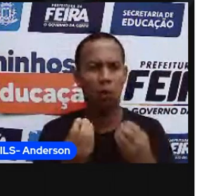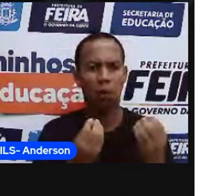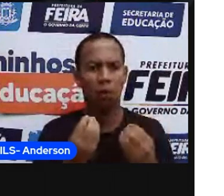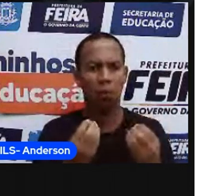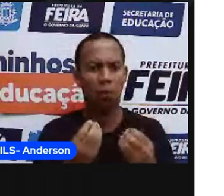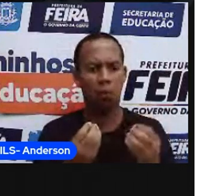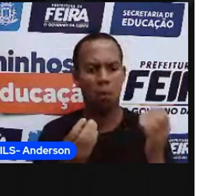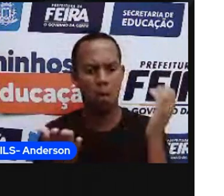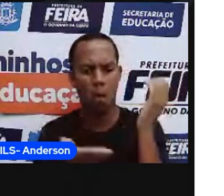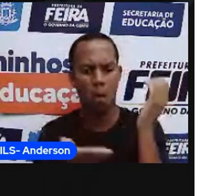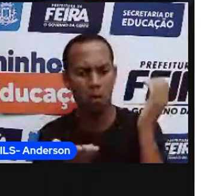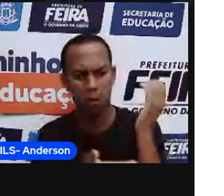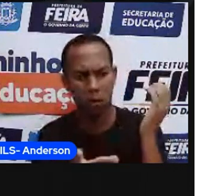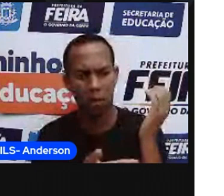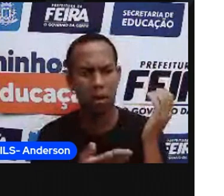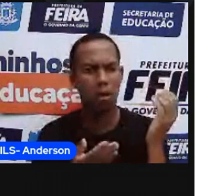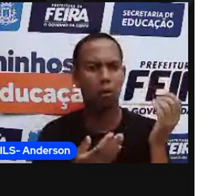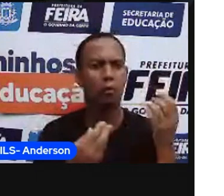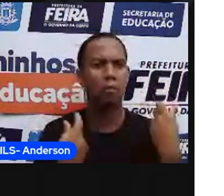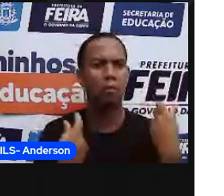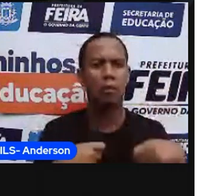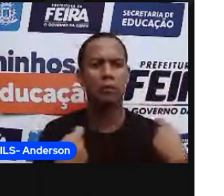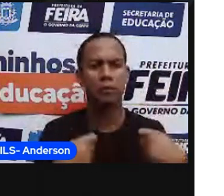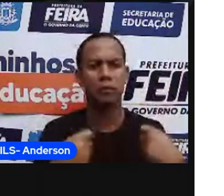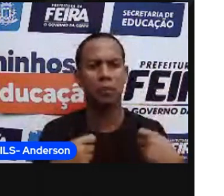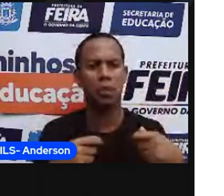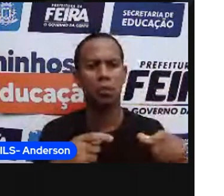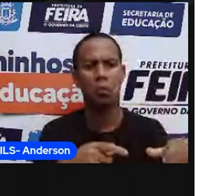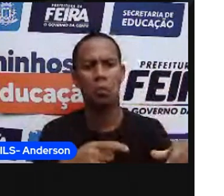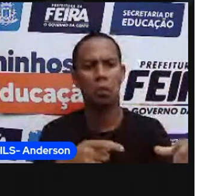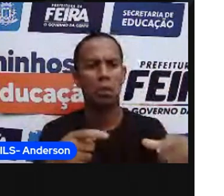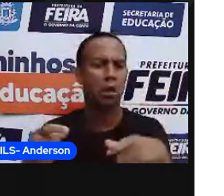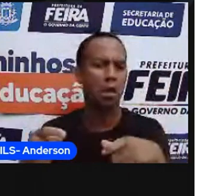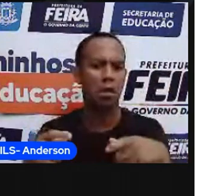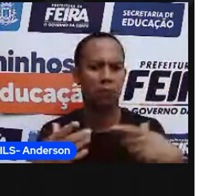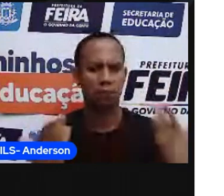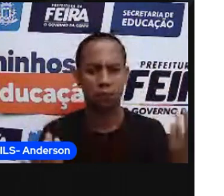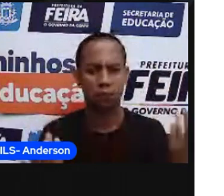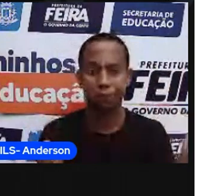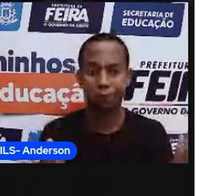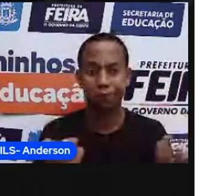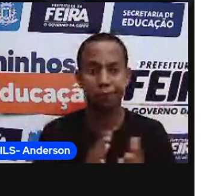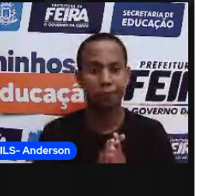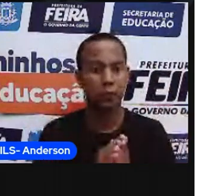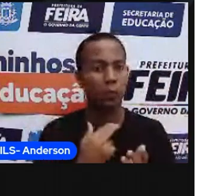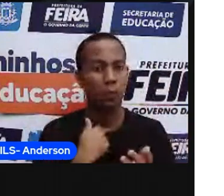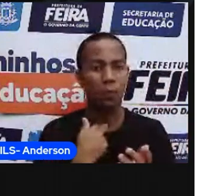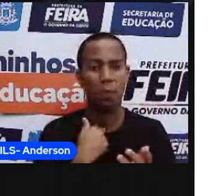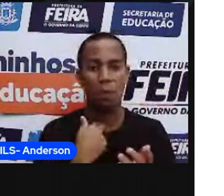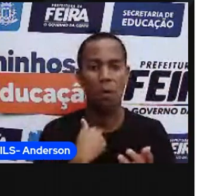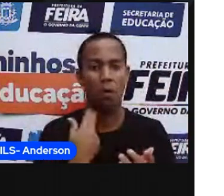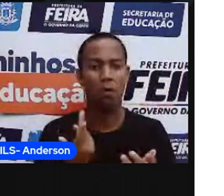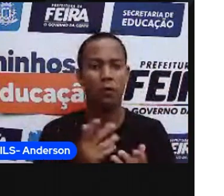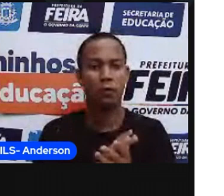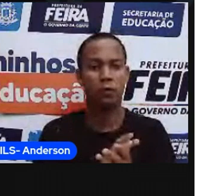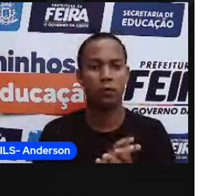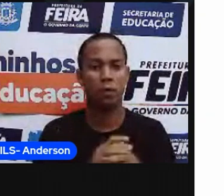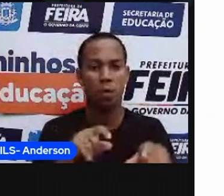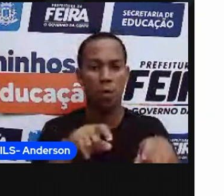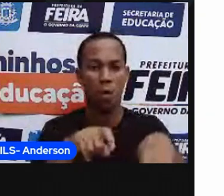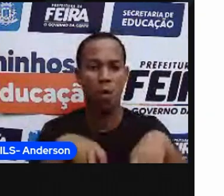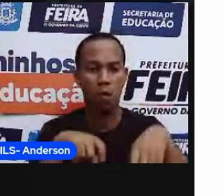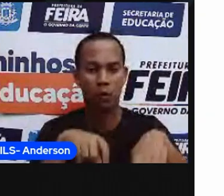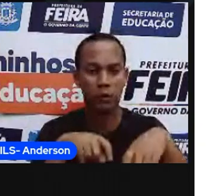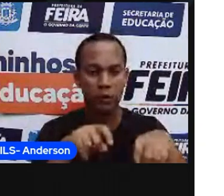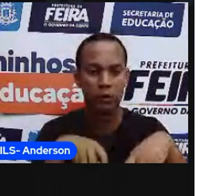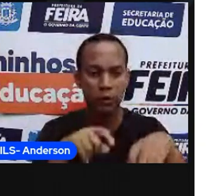eu vou cortar porque eu estou precisando desse território aqui, desse espaço. Eu não posso chegar na roça de